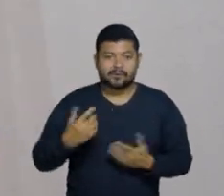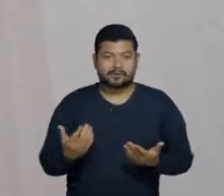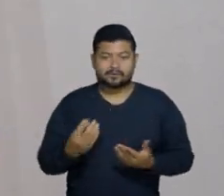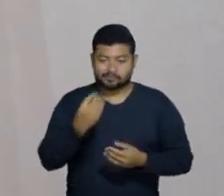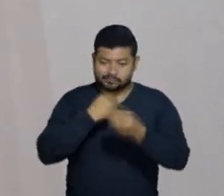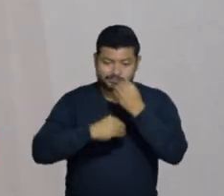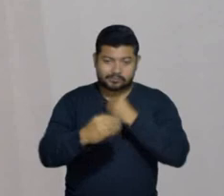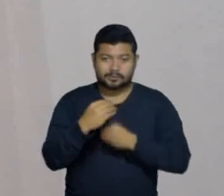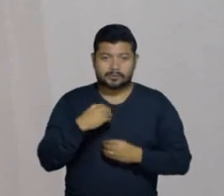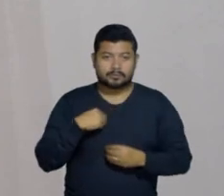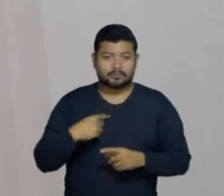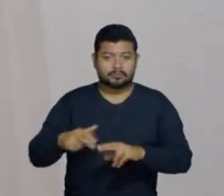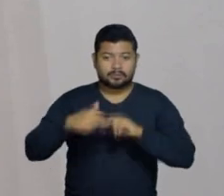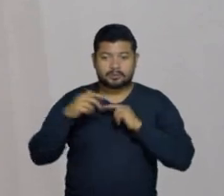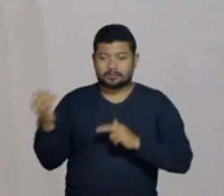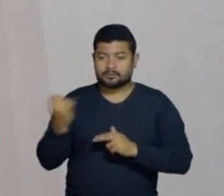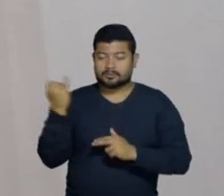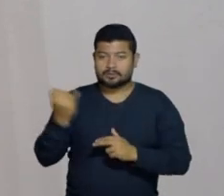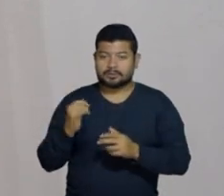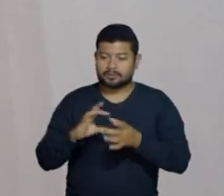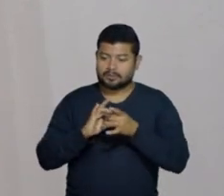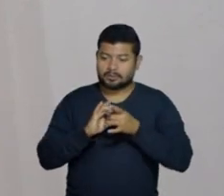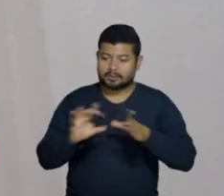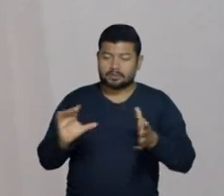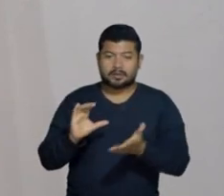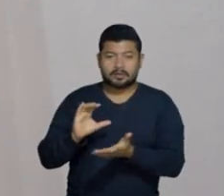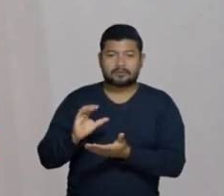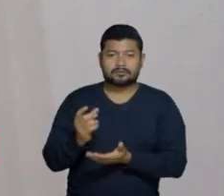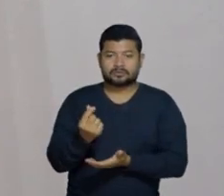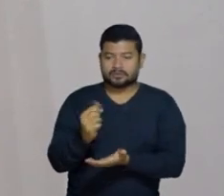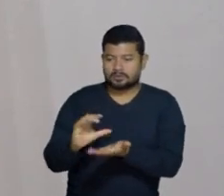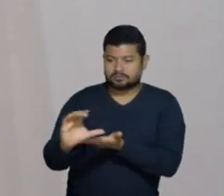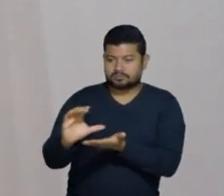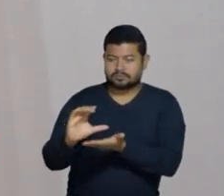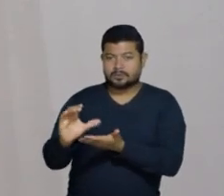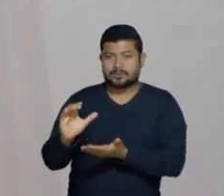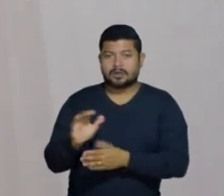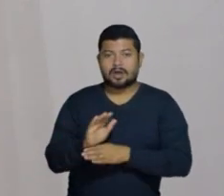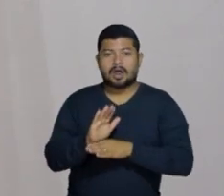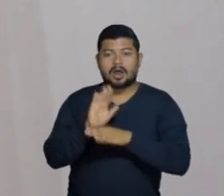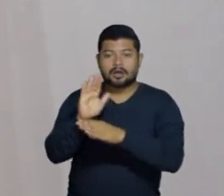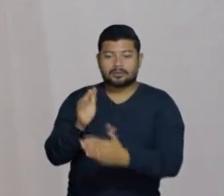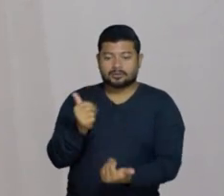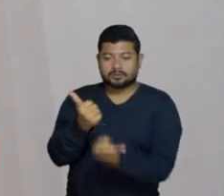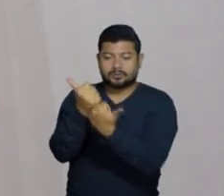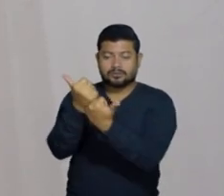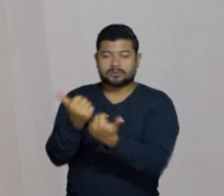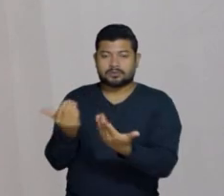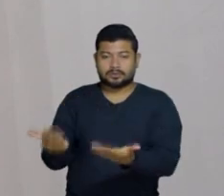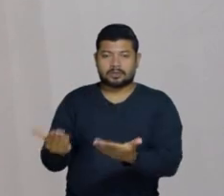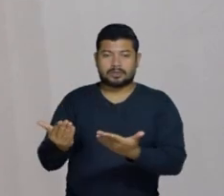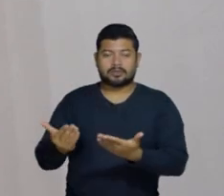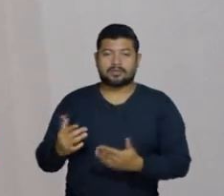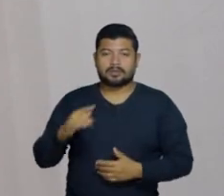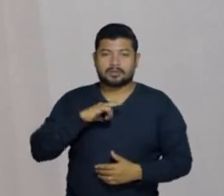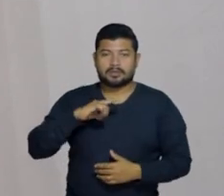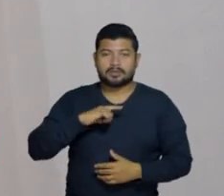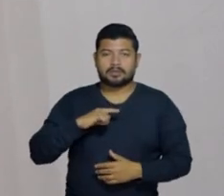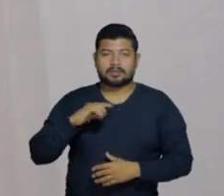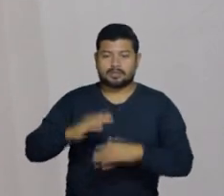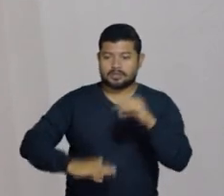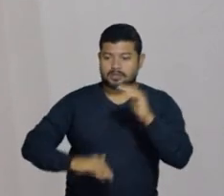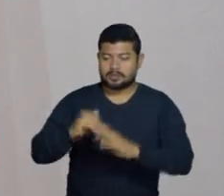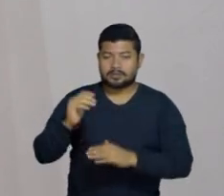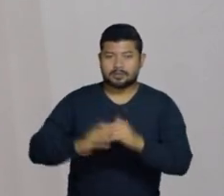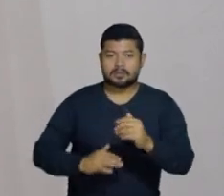disponibilizarmos recursos para dar o aparato a essas famílias que